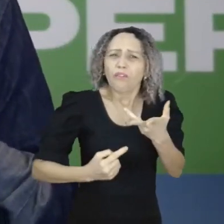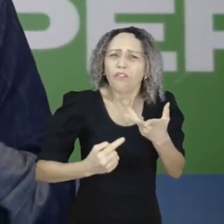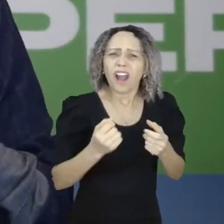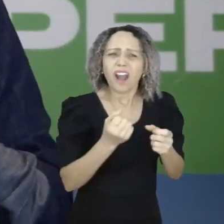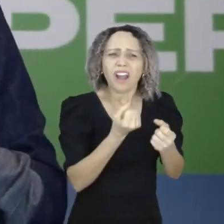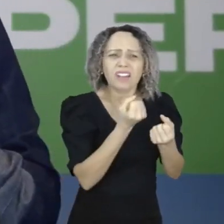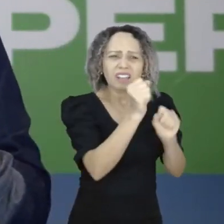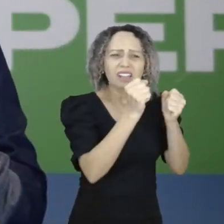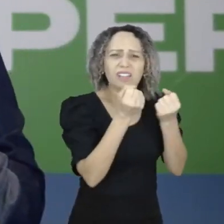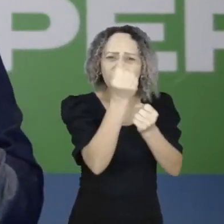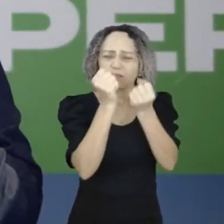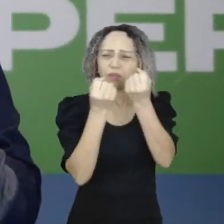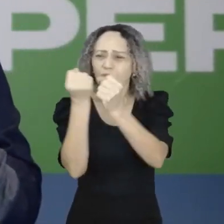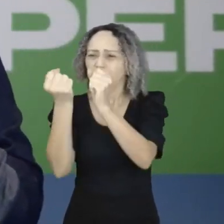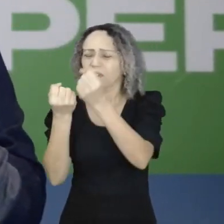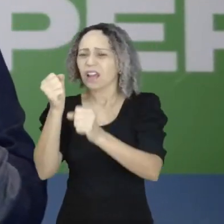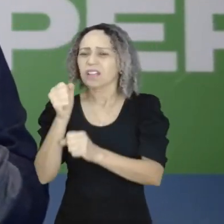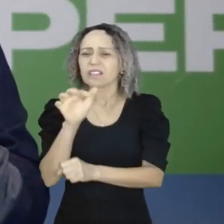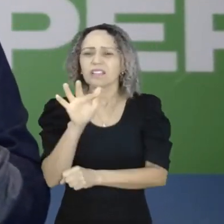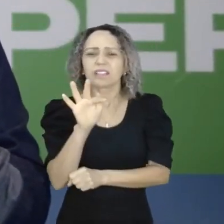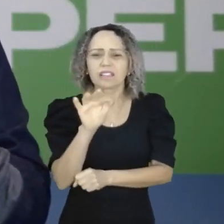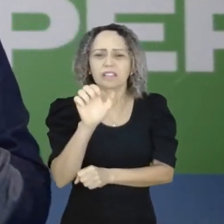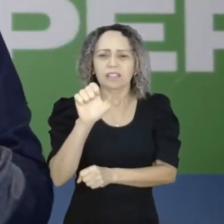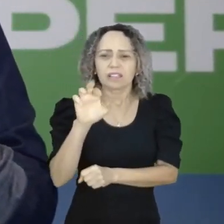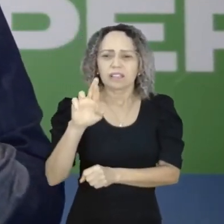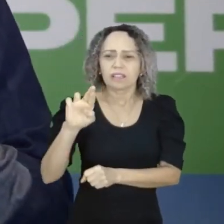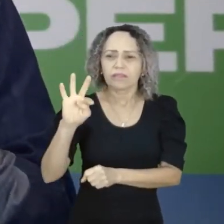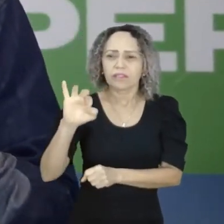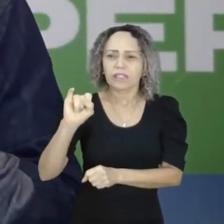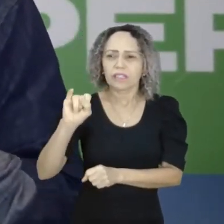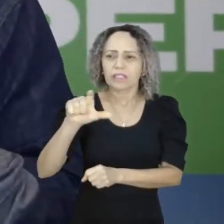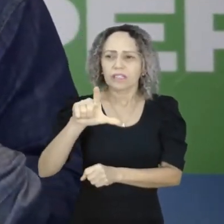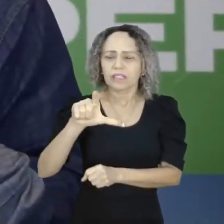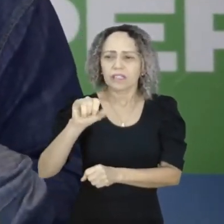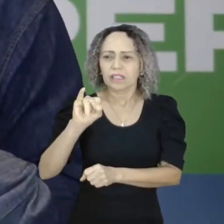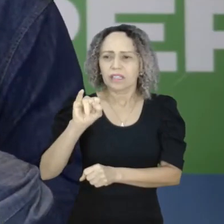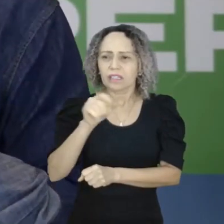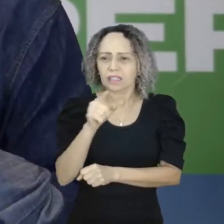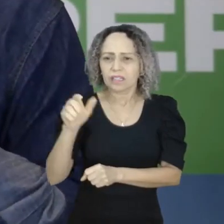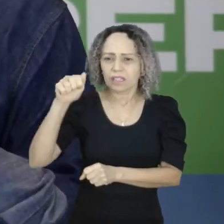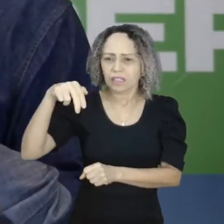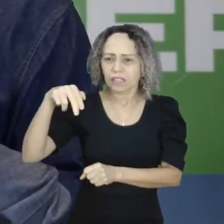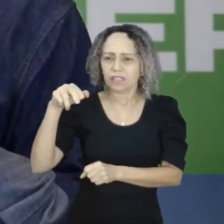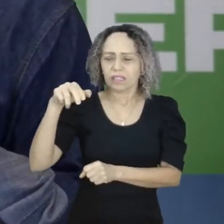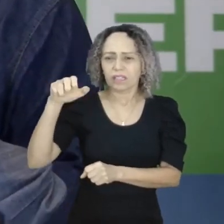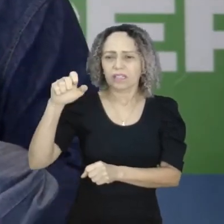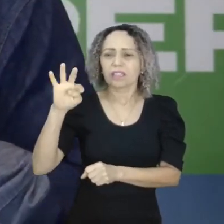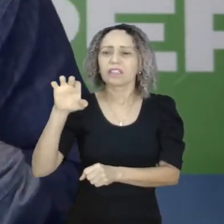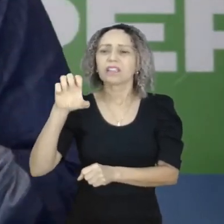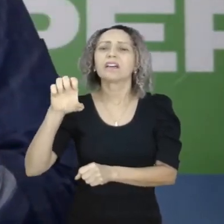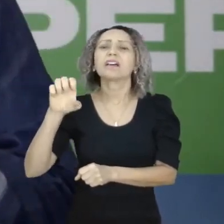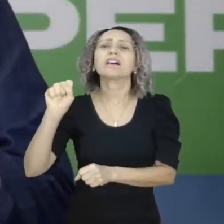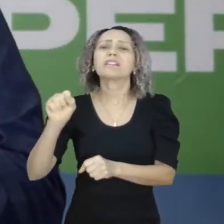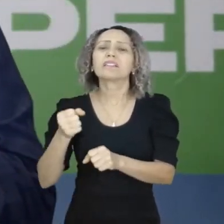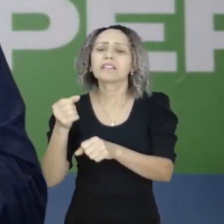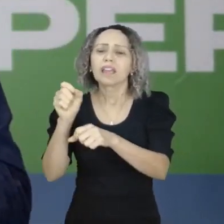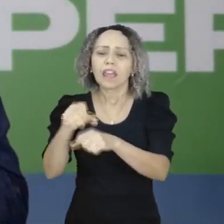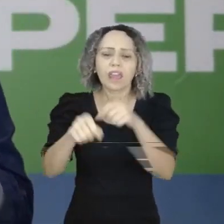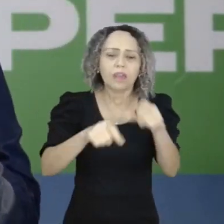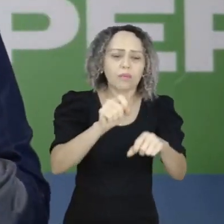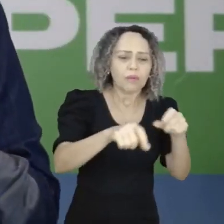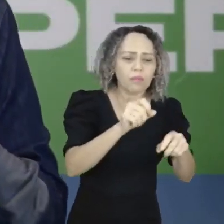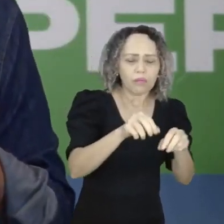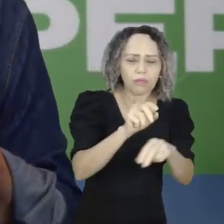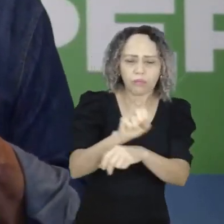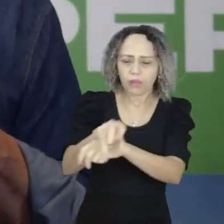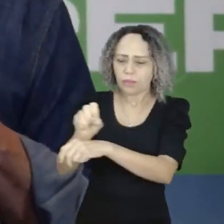preocupação de ter fertilizante suficiente para a gente produzir. Se o Brasil é o terceiro maior produtor de alimento do mundo e